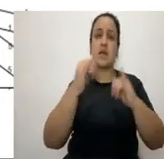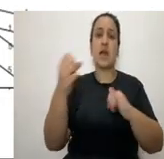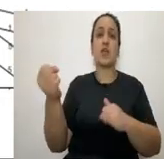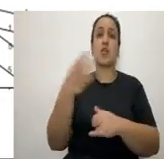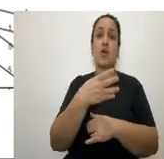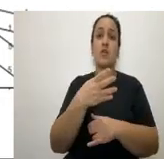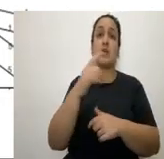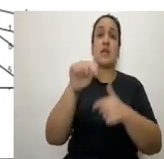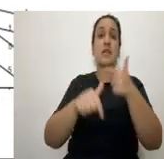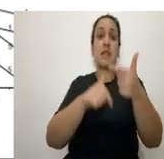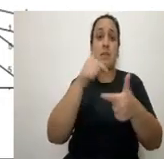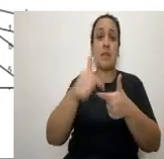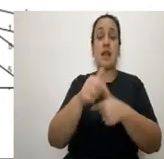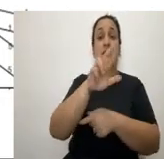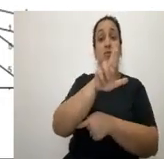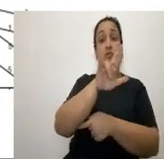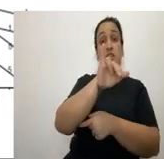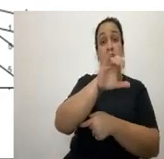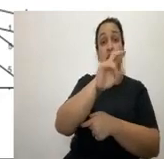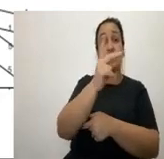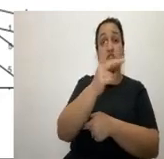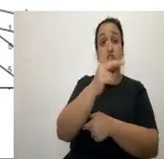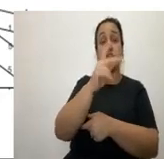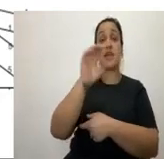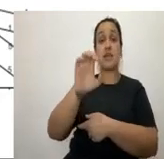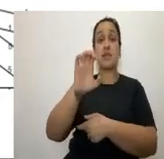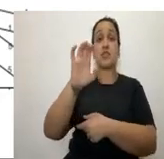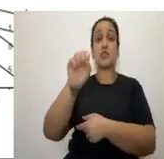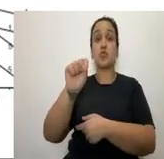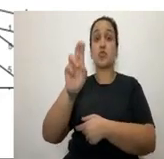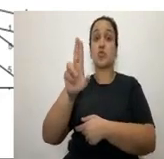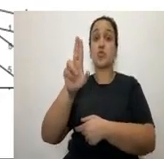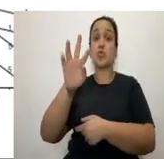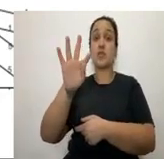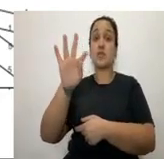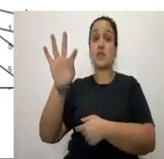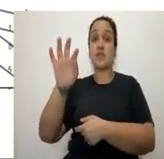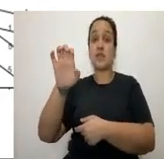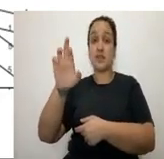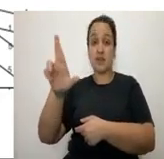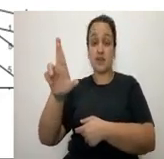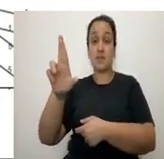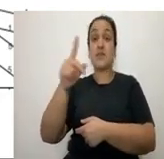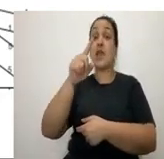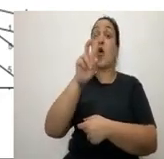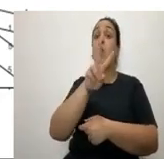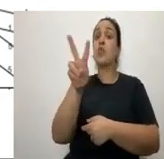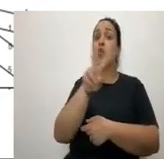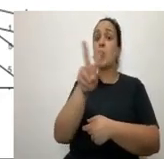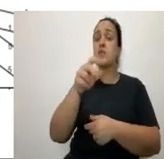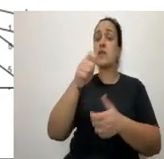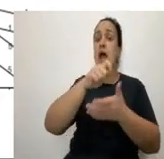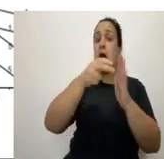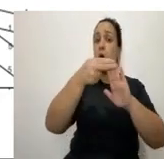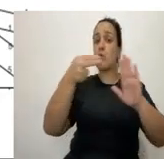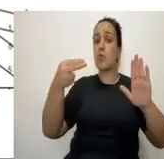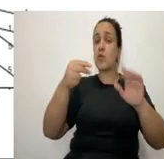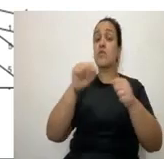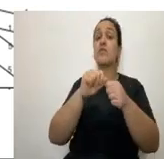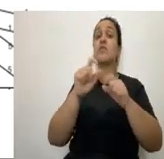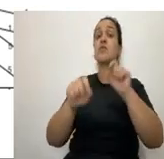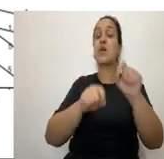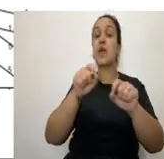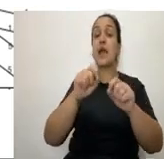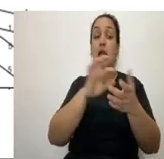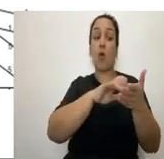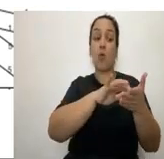de 2013, um trabalho de Risch e Sutter. O que esses dois autores fizeram? Eles calcularam,